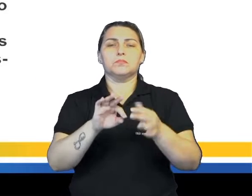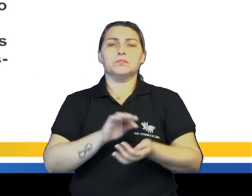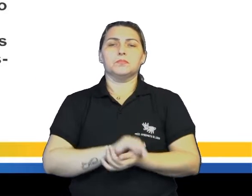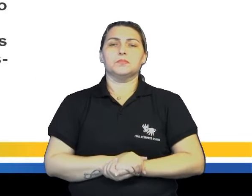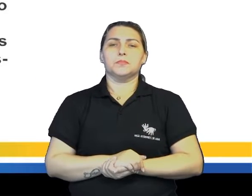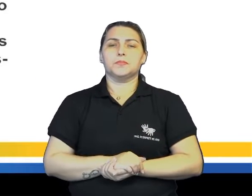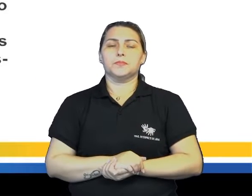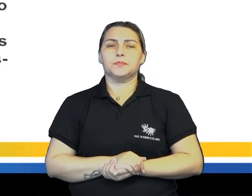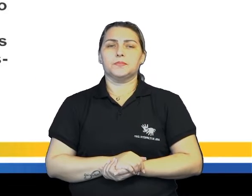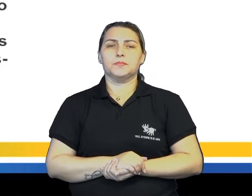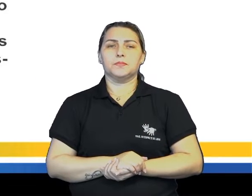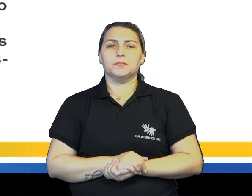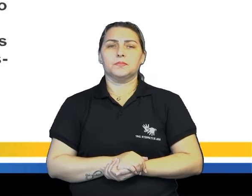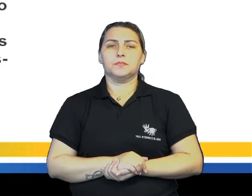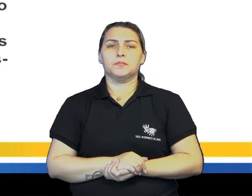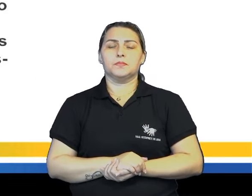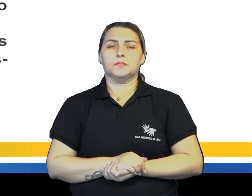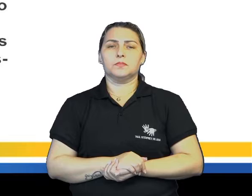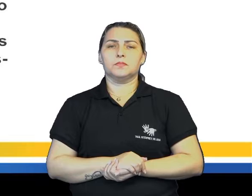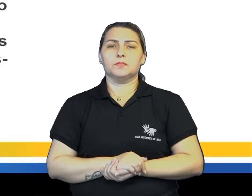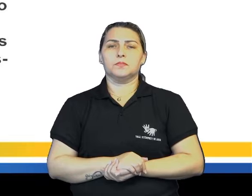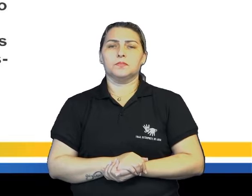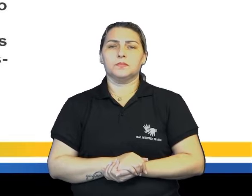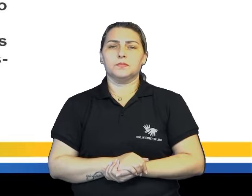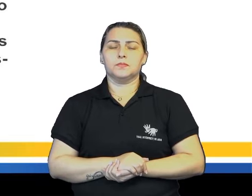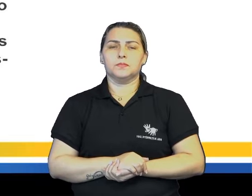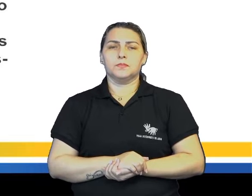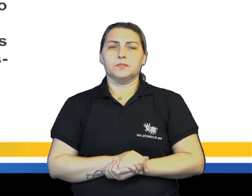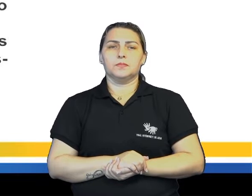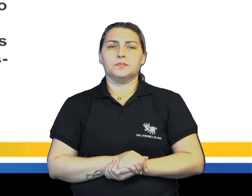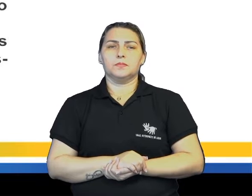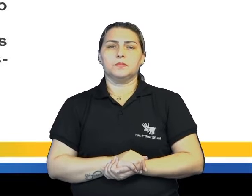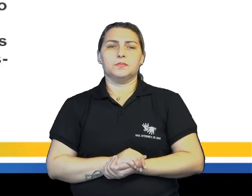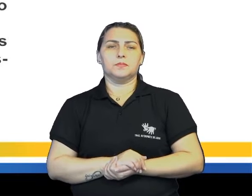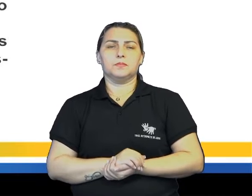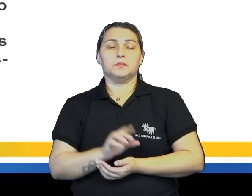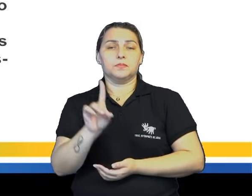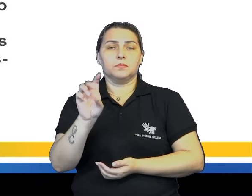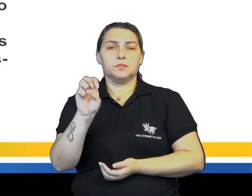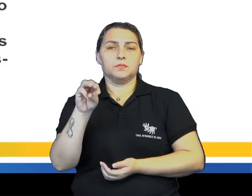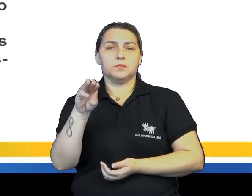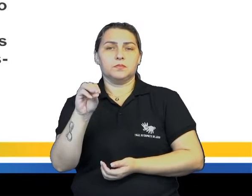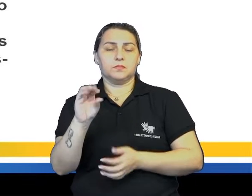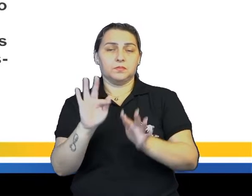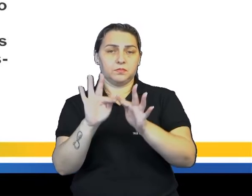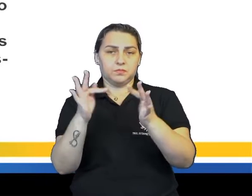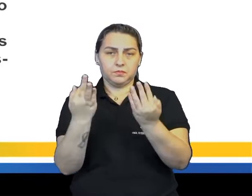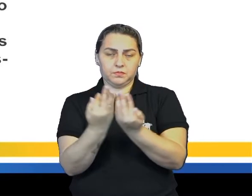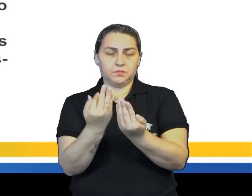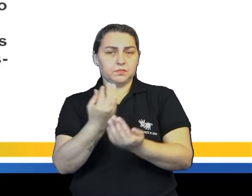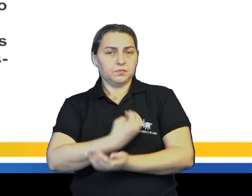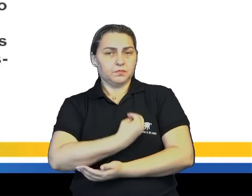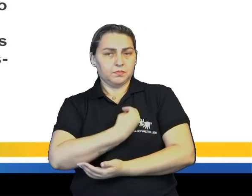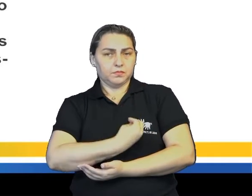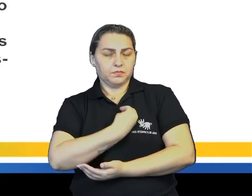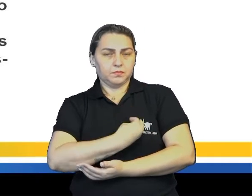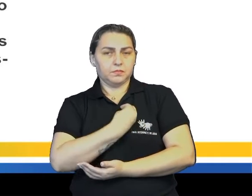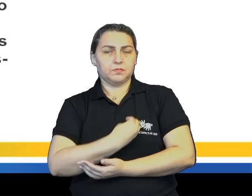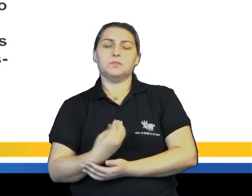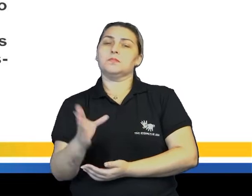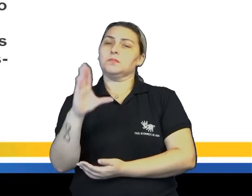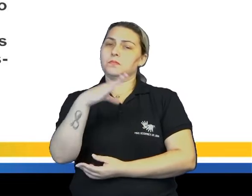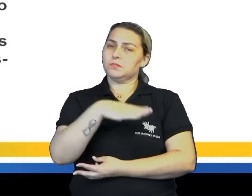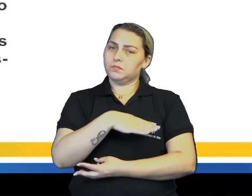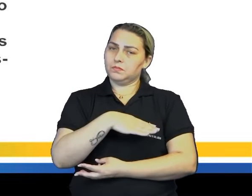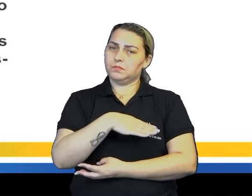que seria, então, a democracia? O conceito de democracia é demos, que quer dizer famílias que vivem em torno da